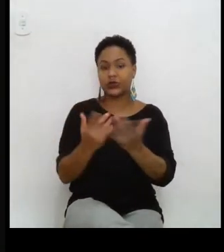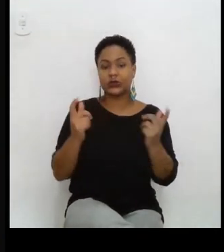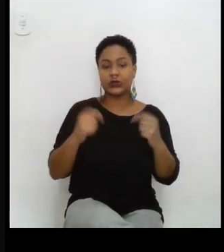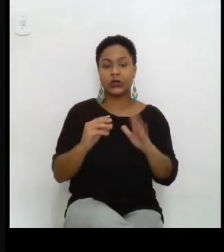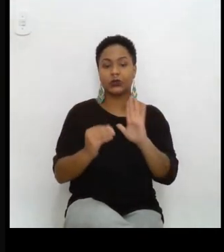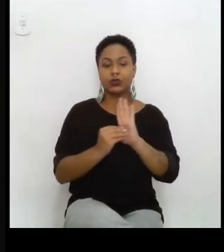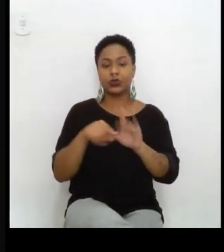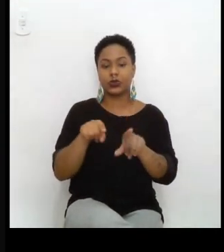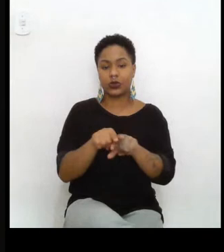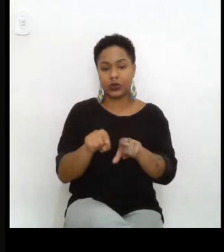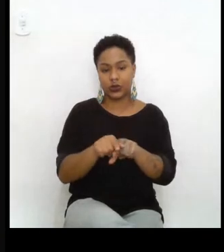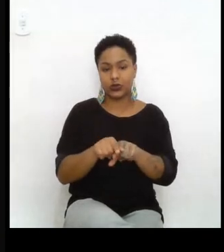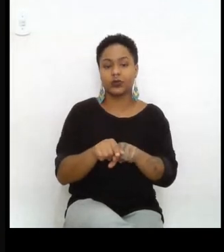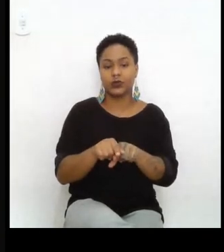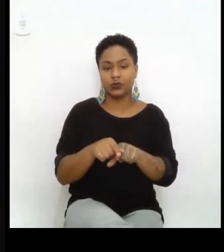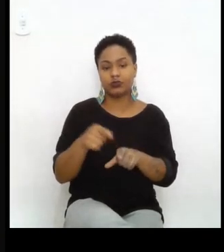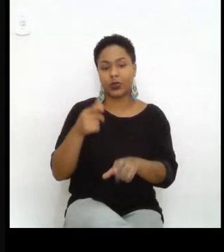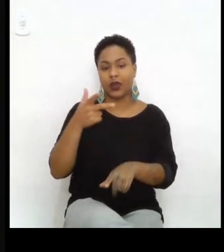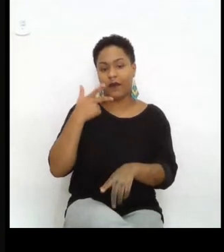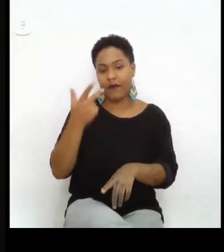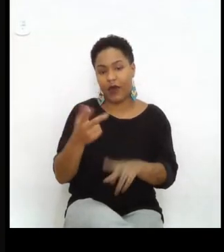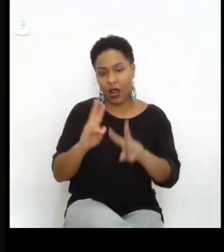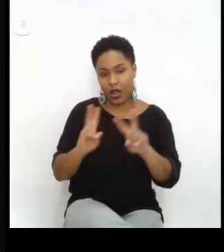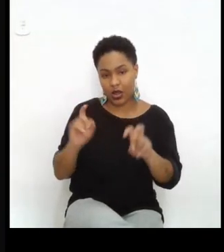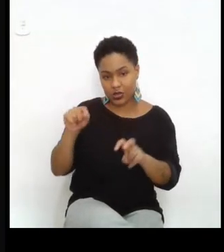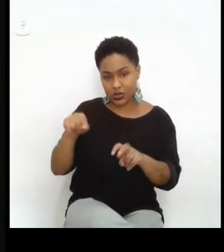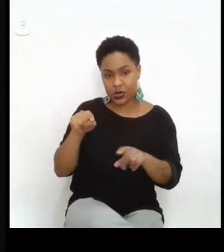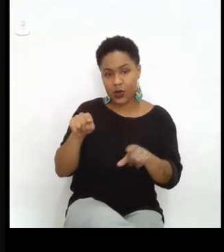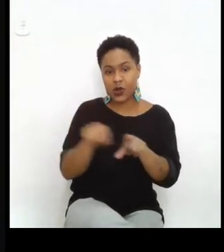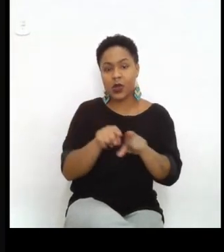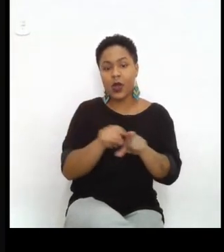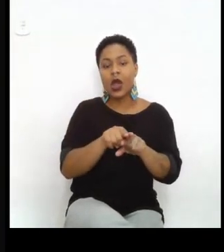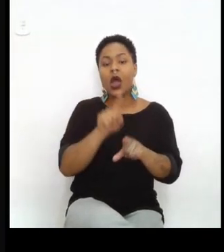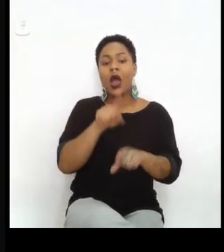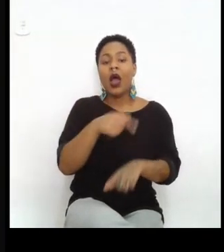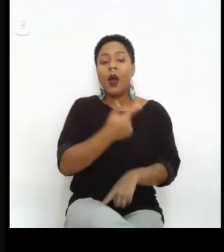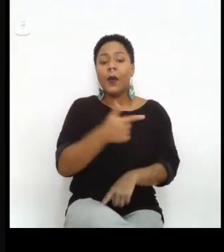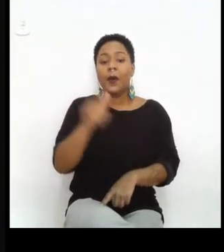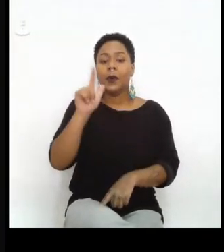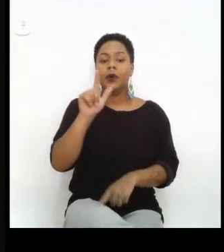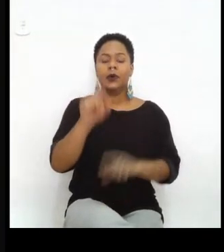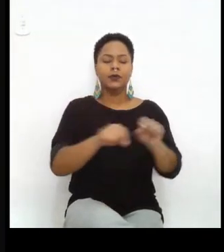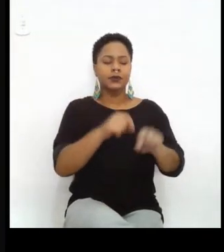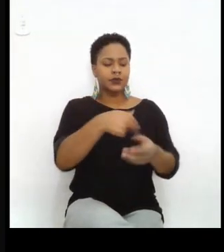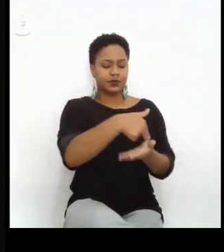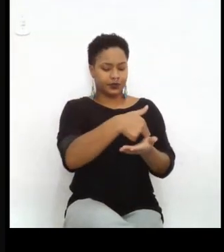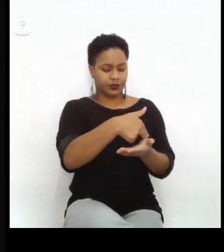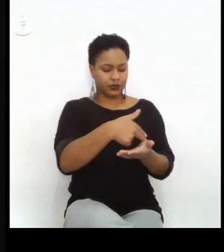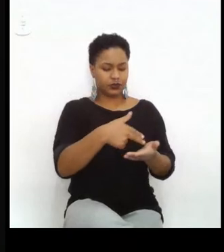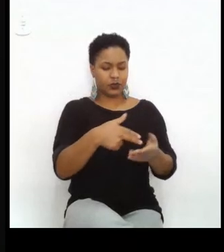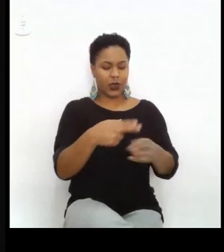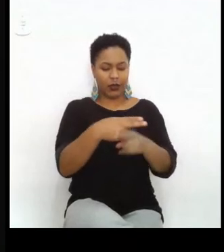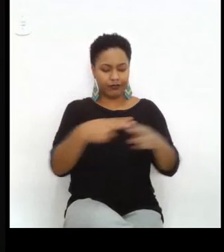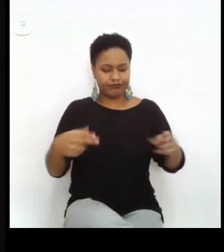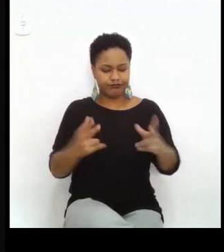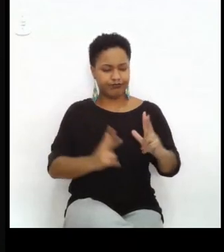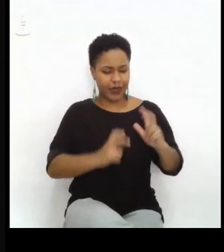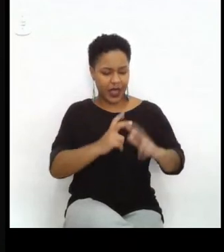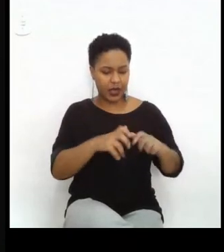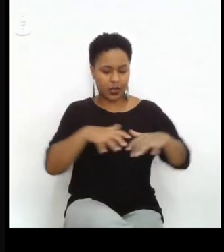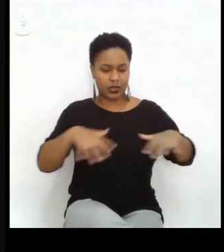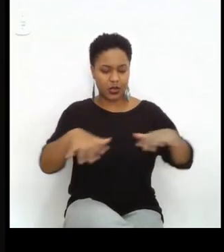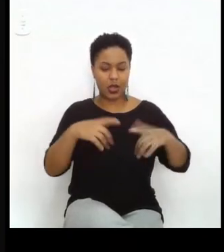também falar das demanda uma outra demanda à risca faca por terra demanda muita fé